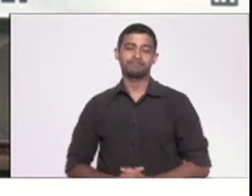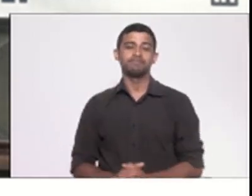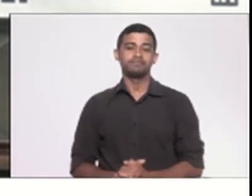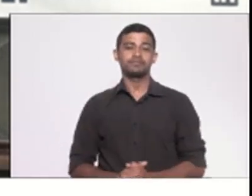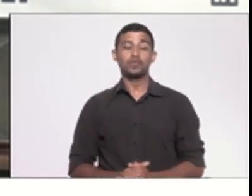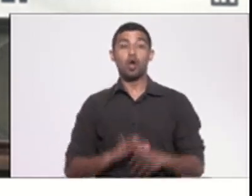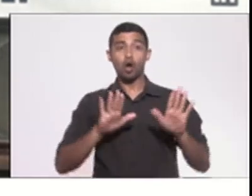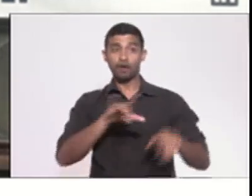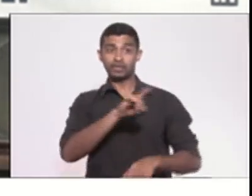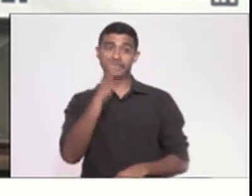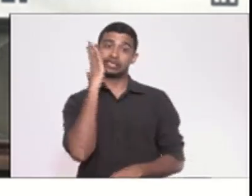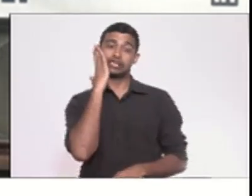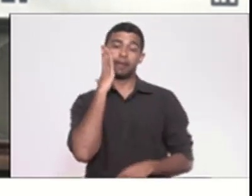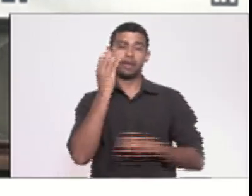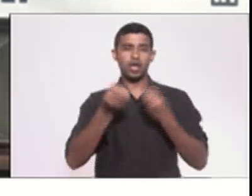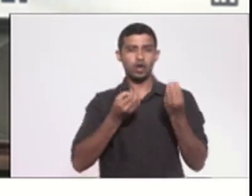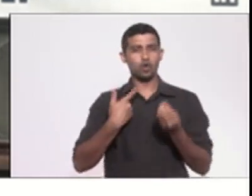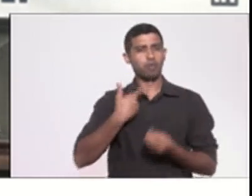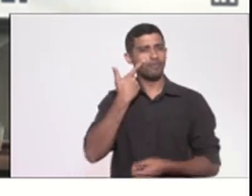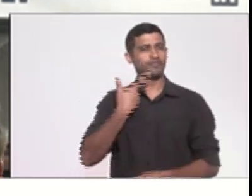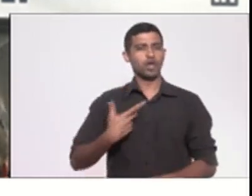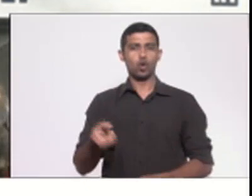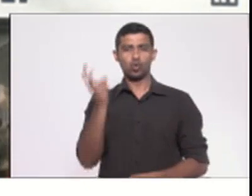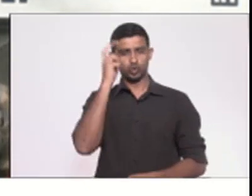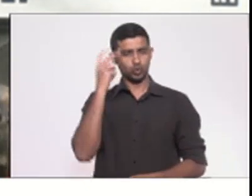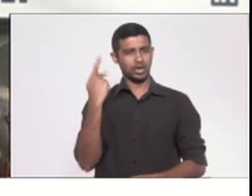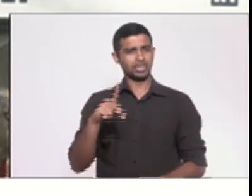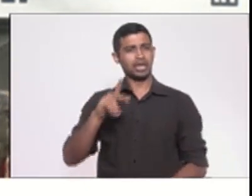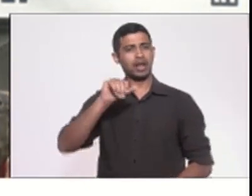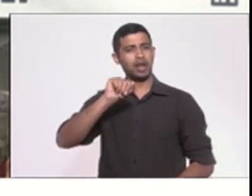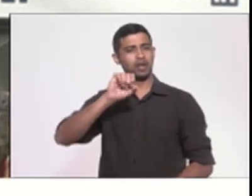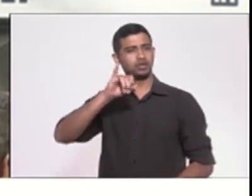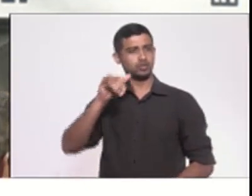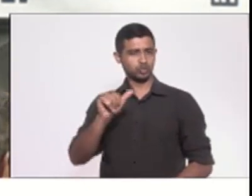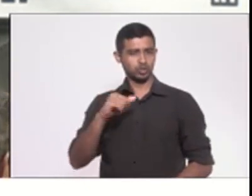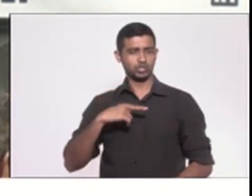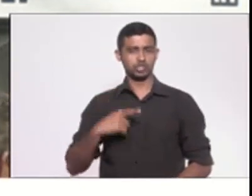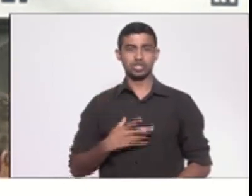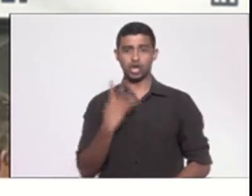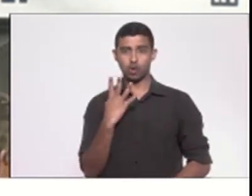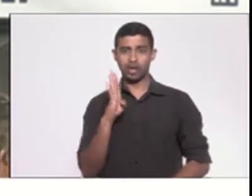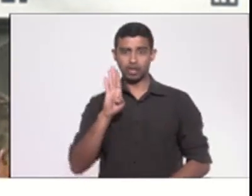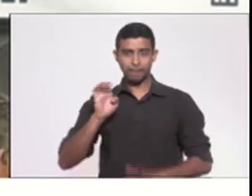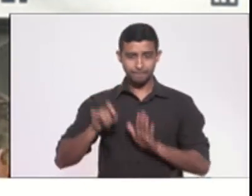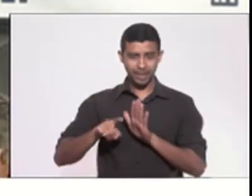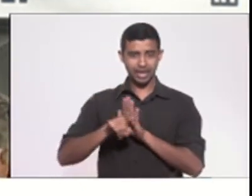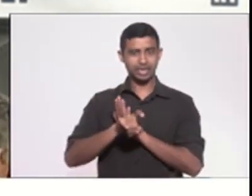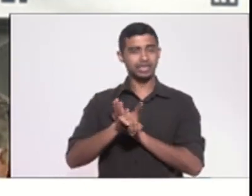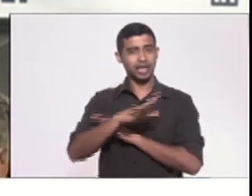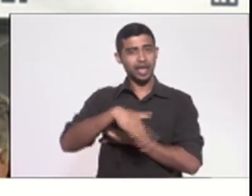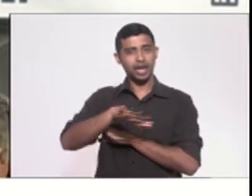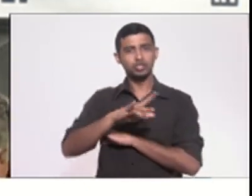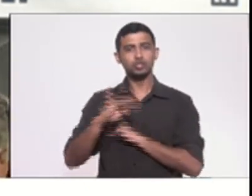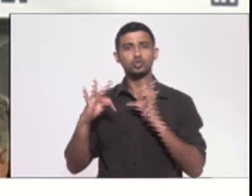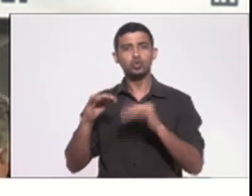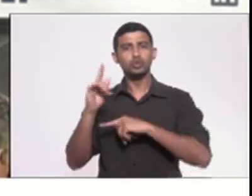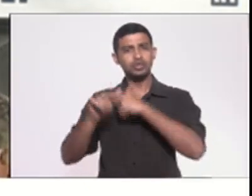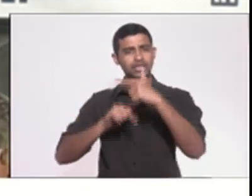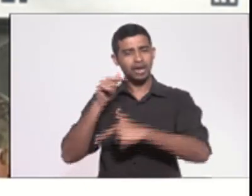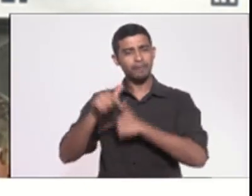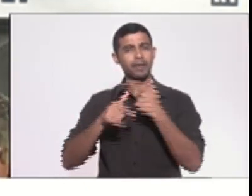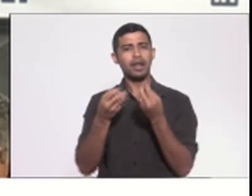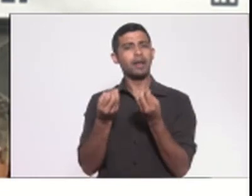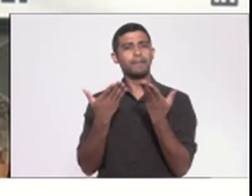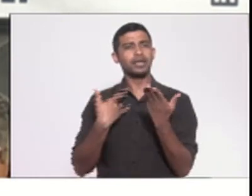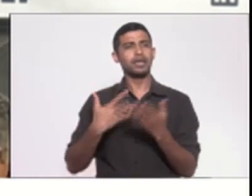Para vocês terem uma ideia, para a cultura da soja, a gente tem 4 bactérias que fazem todo esse serviço de